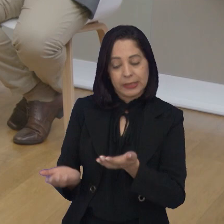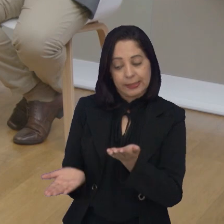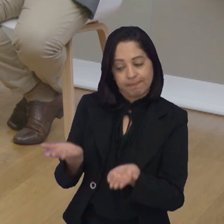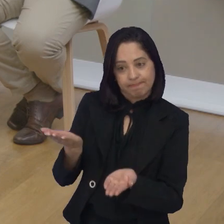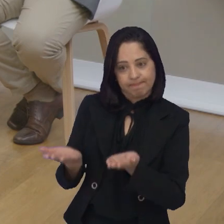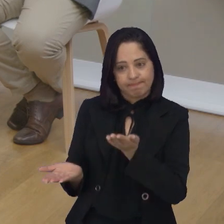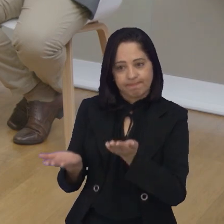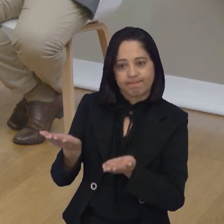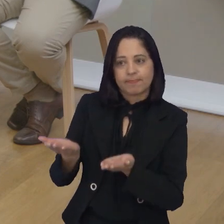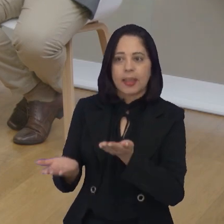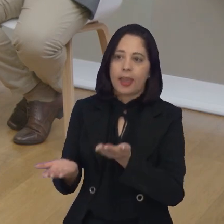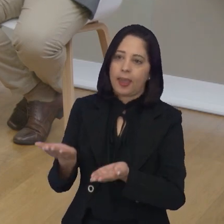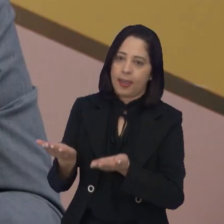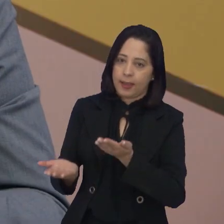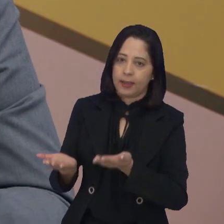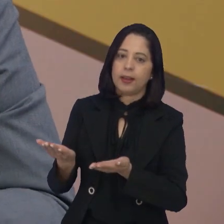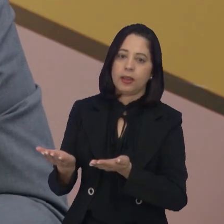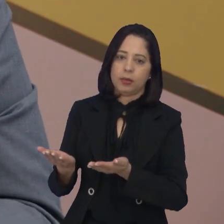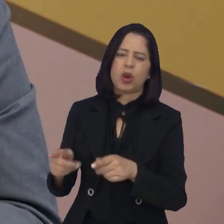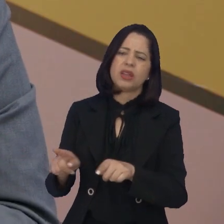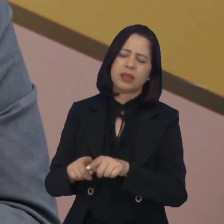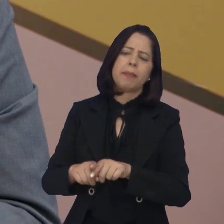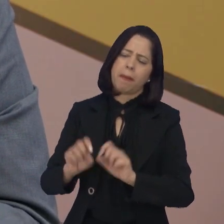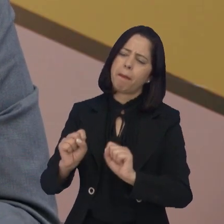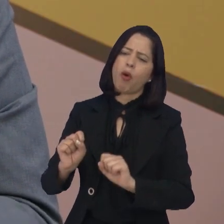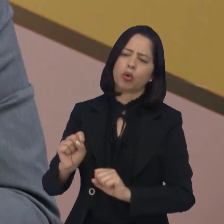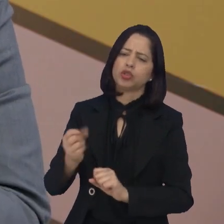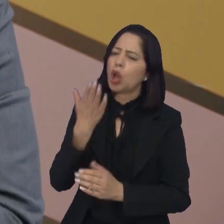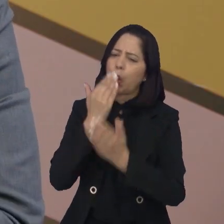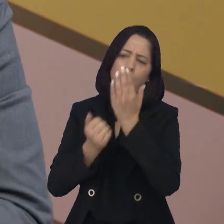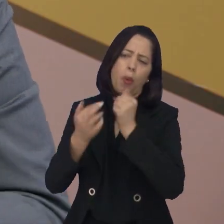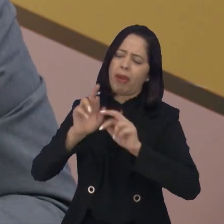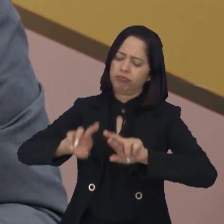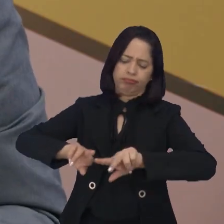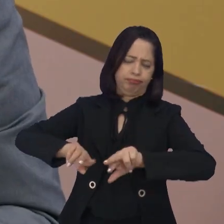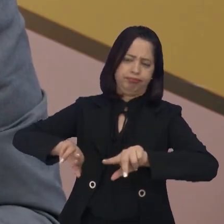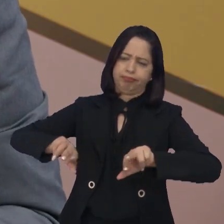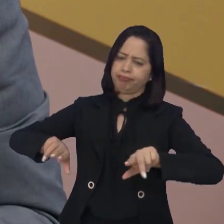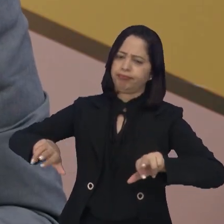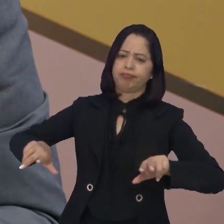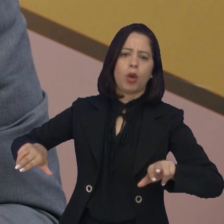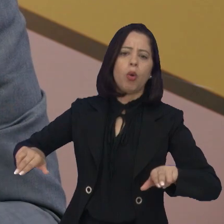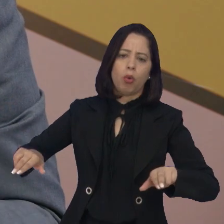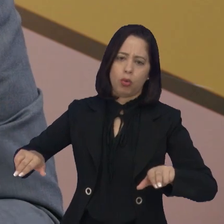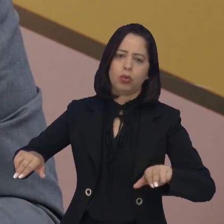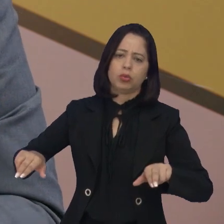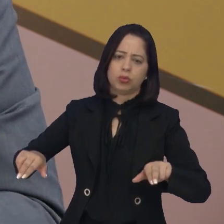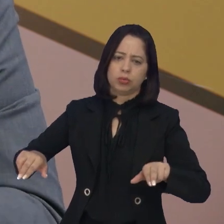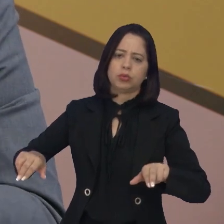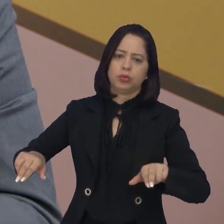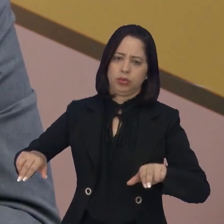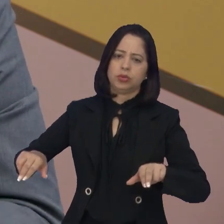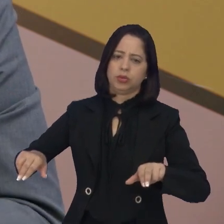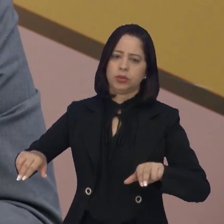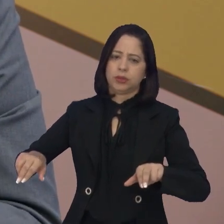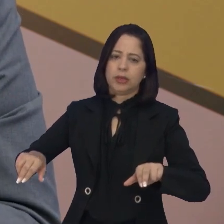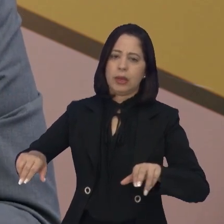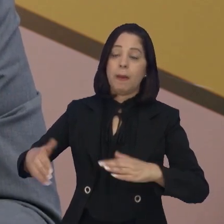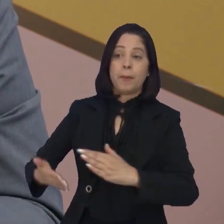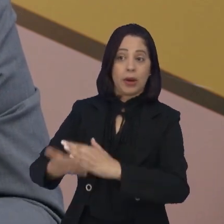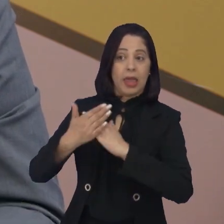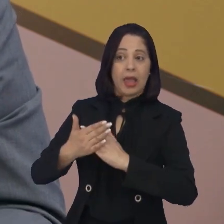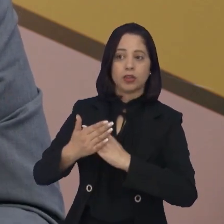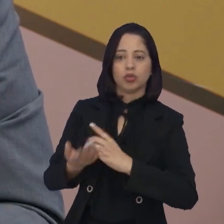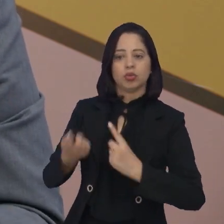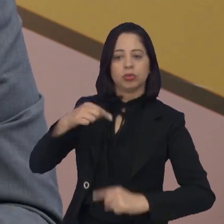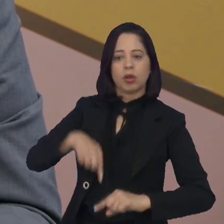a quantidade de proteína. E, claro, outros micronutrientes também que fazem parte do processo de melhora do metabolismo, como